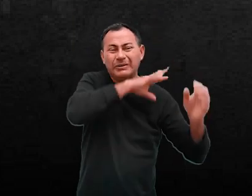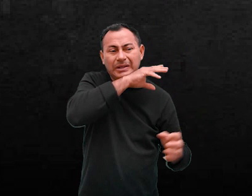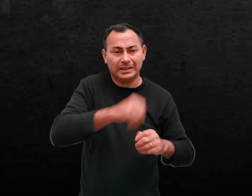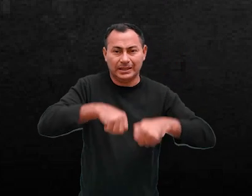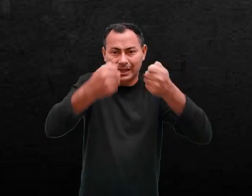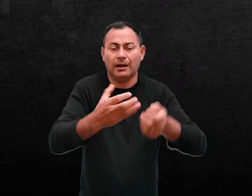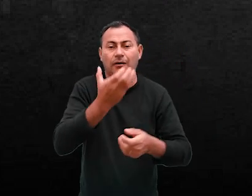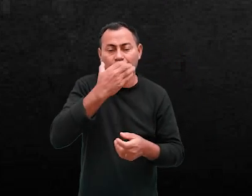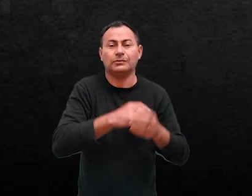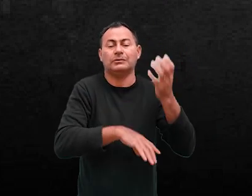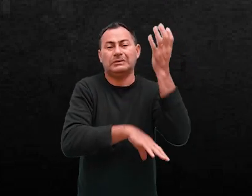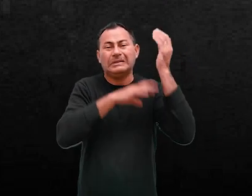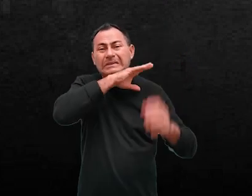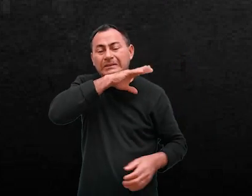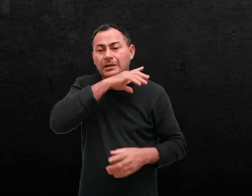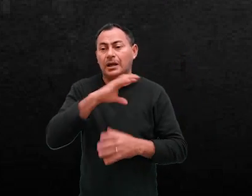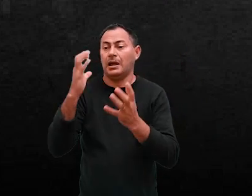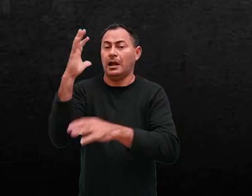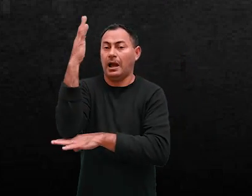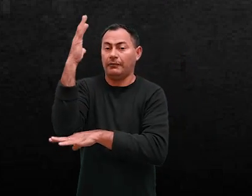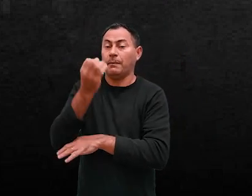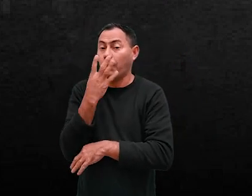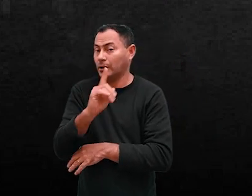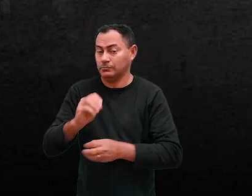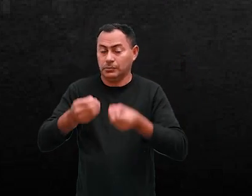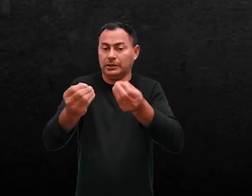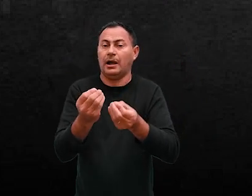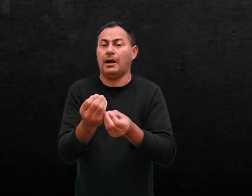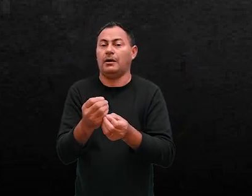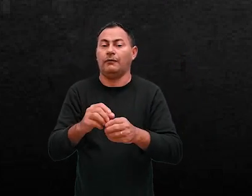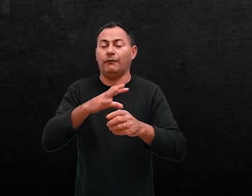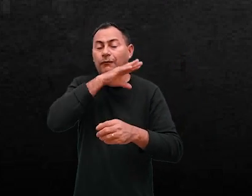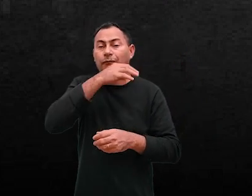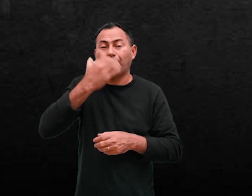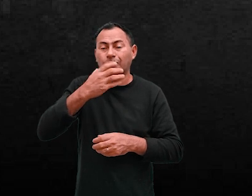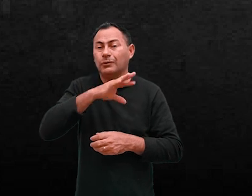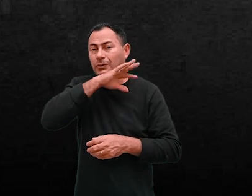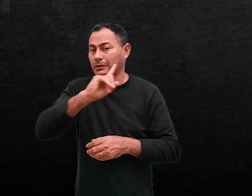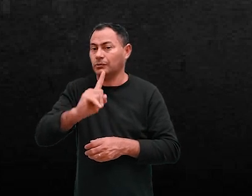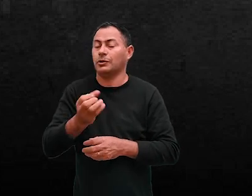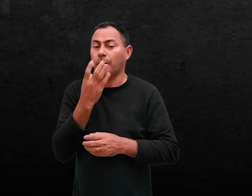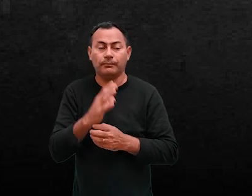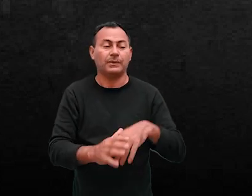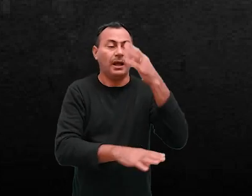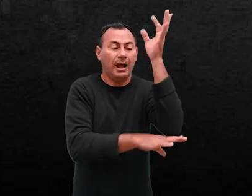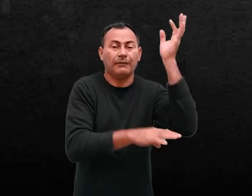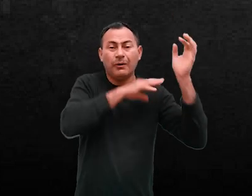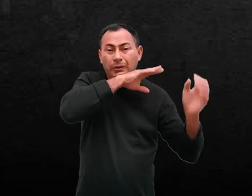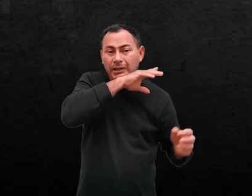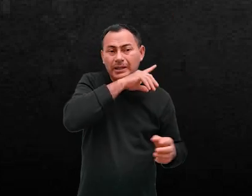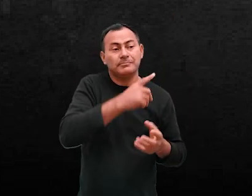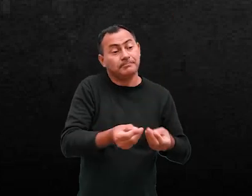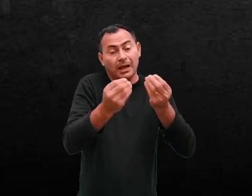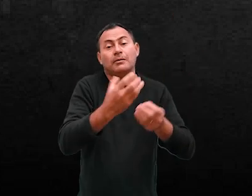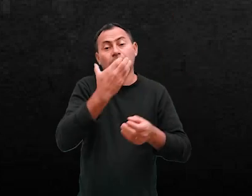frutos ruins. A árvore boa não pode dar frutos ruins, nem a árvore ruim pode dar frutos bons. Toda árvore que não